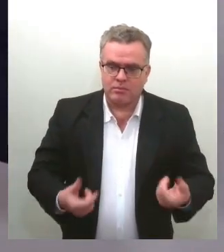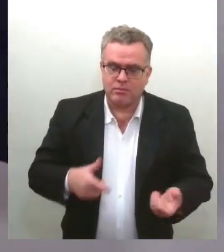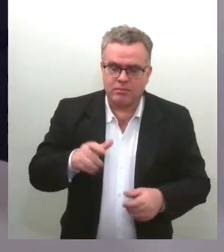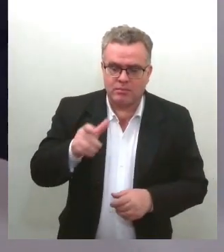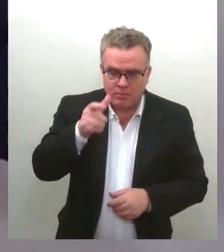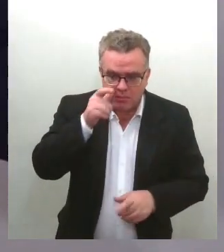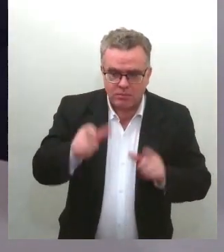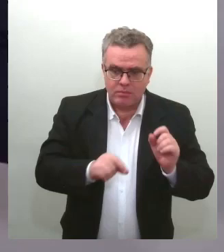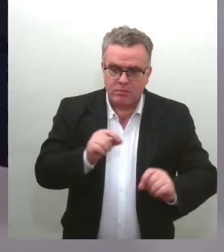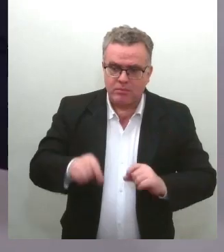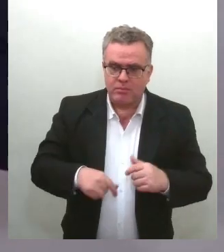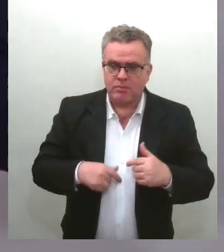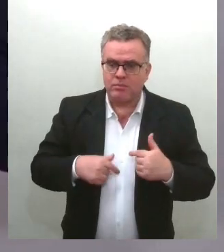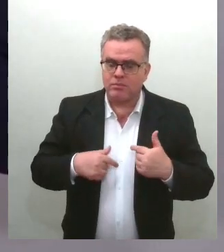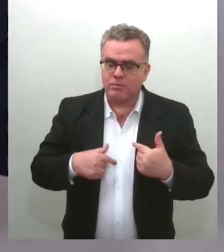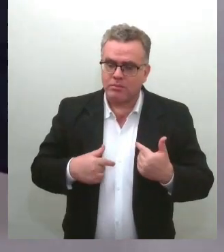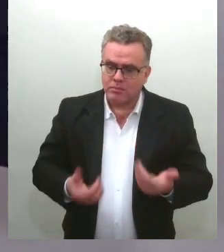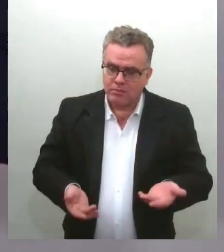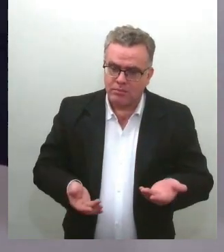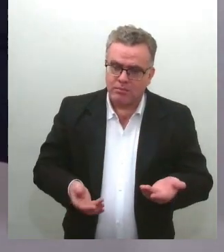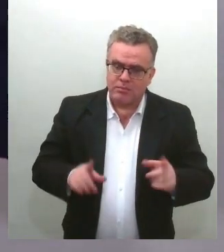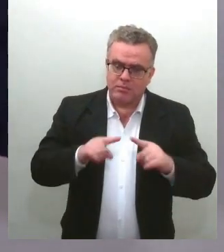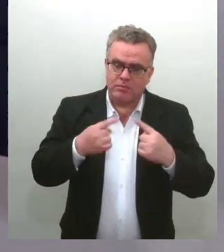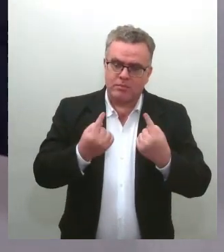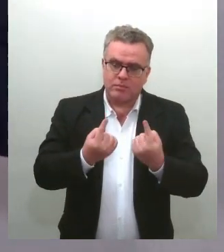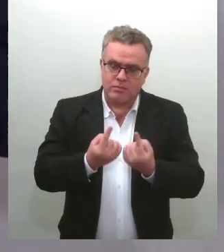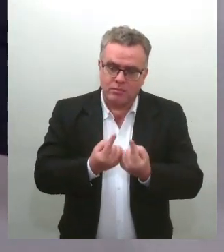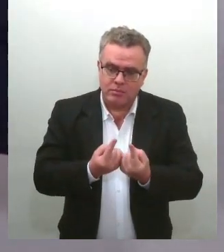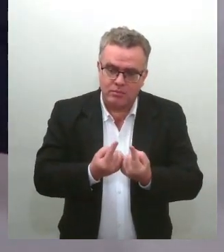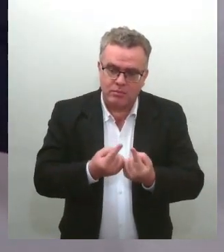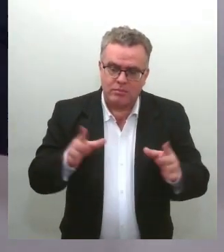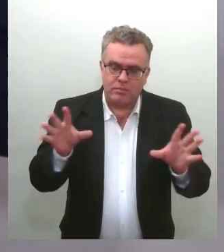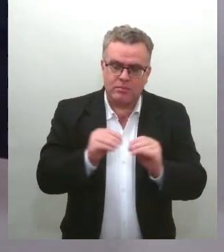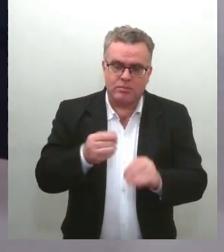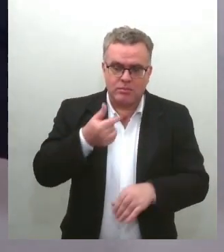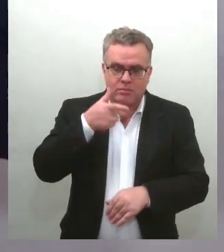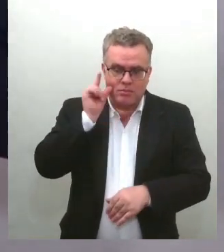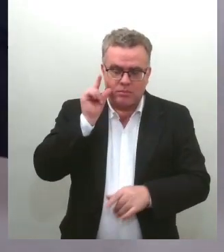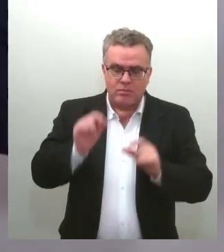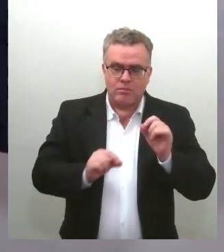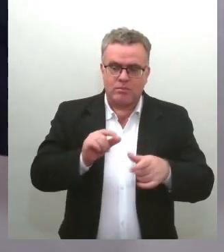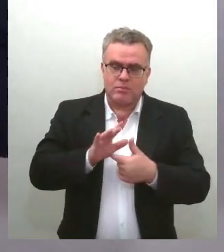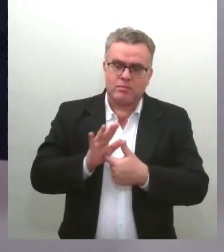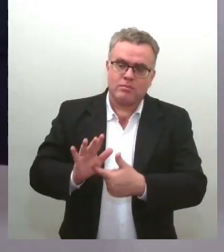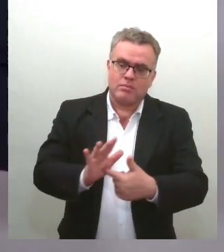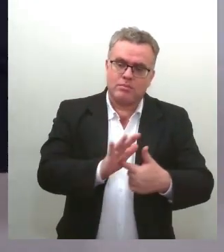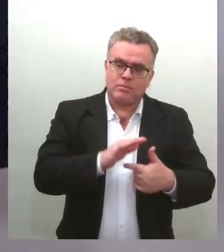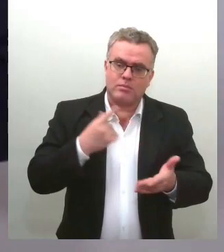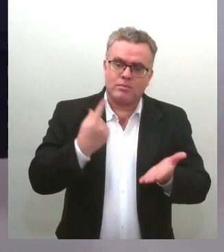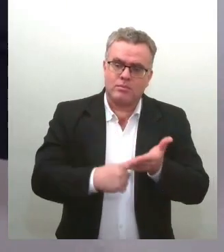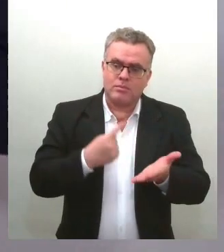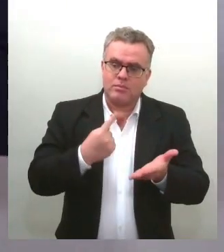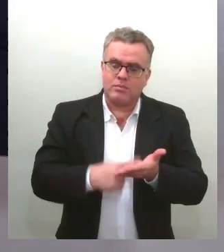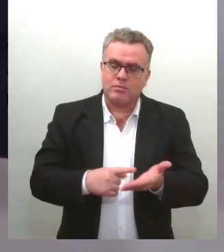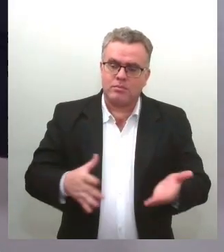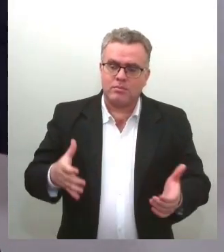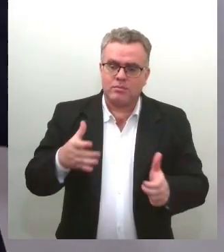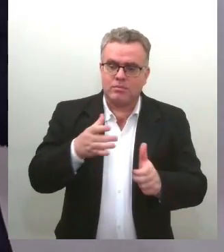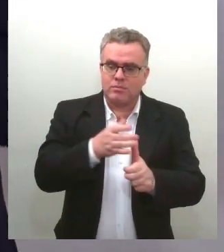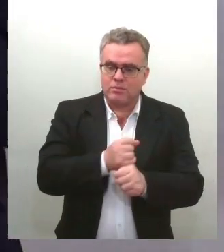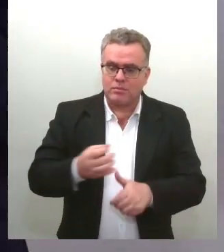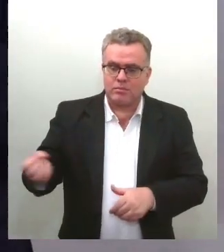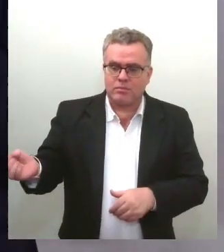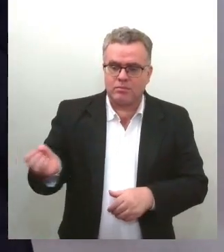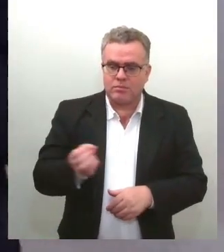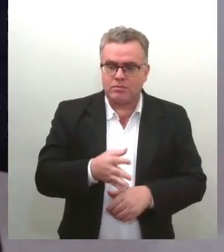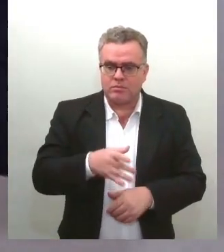sessão plenária ocorrida no dia de ontem, que culminou, que foi marcada aí pela posse do mais novo parlamentar desta casa,